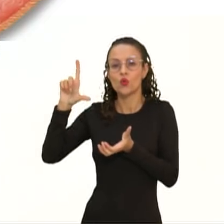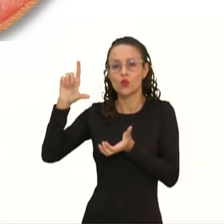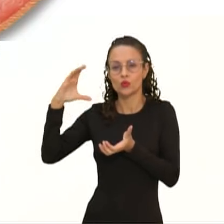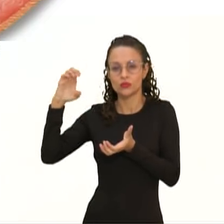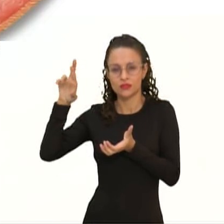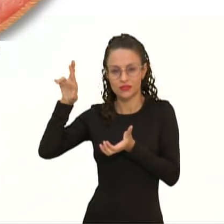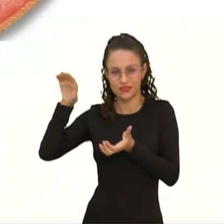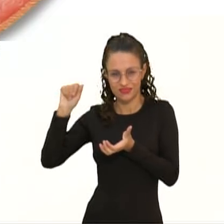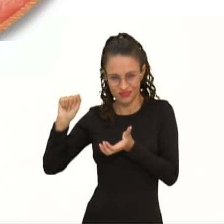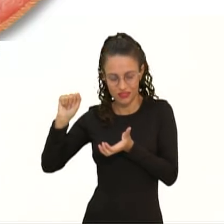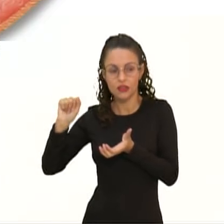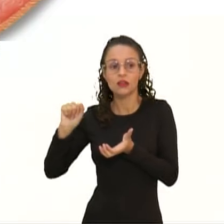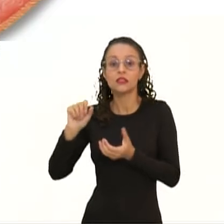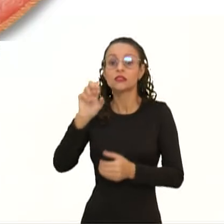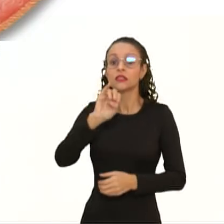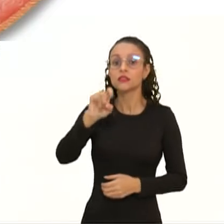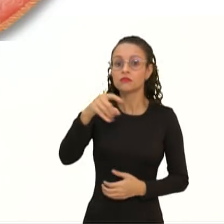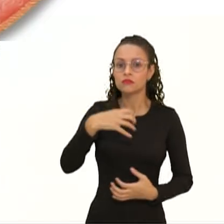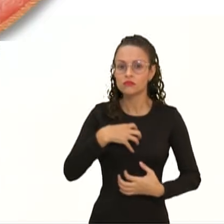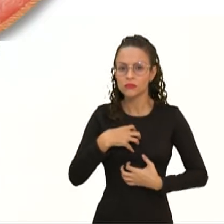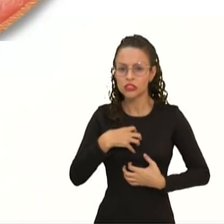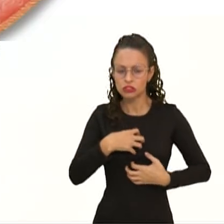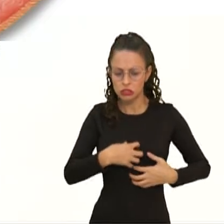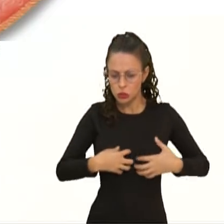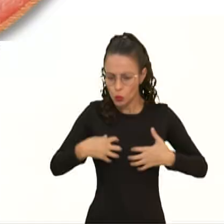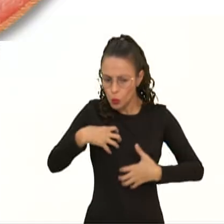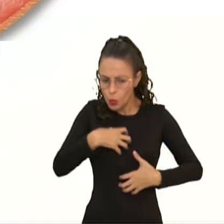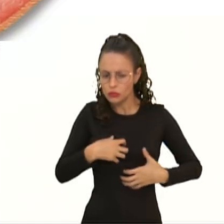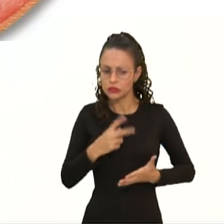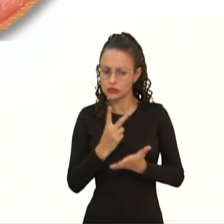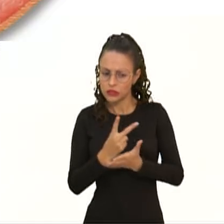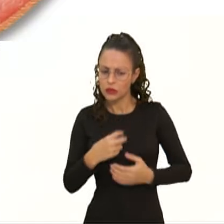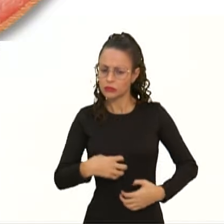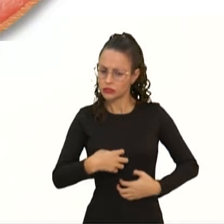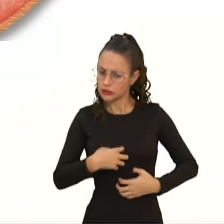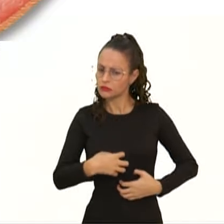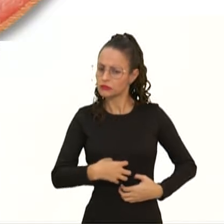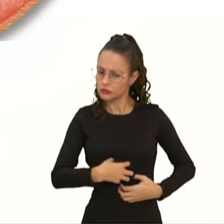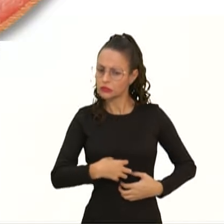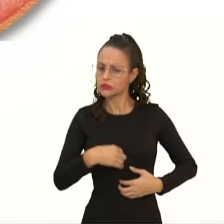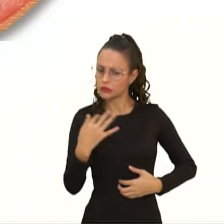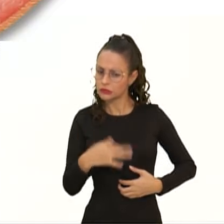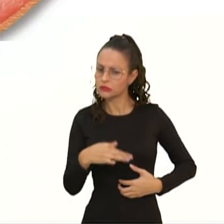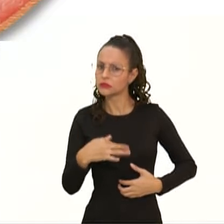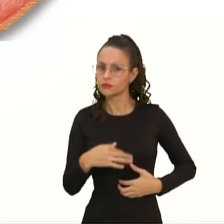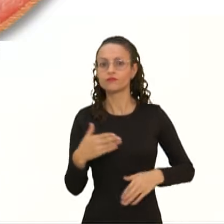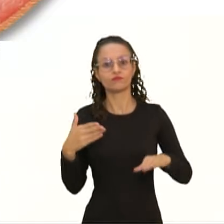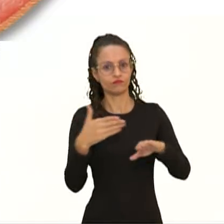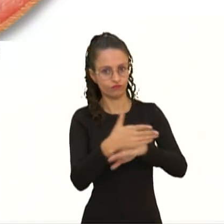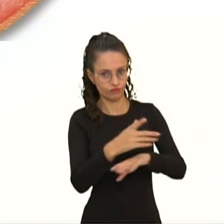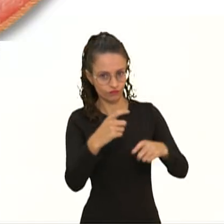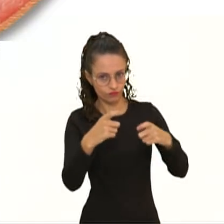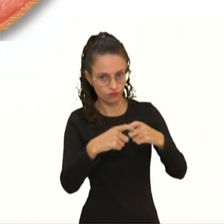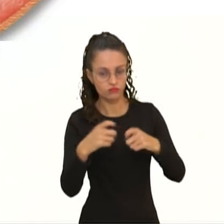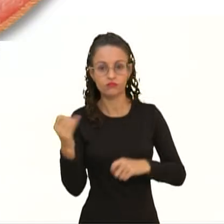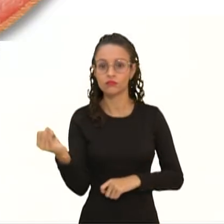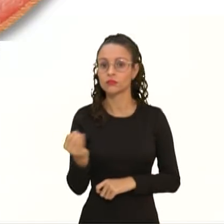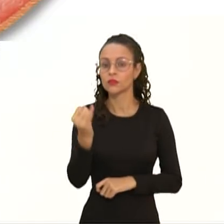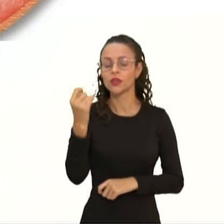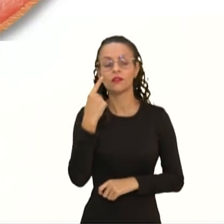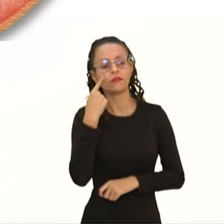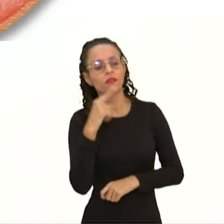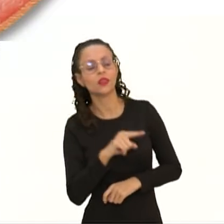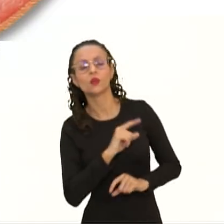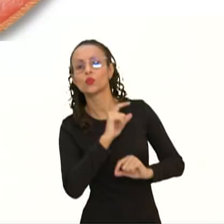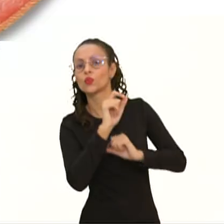bem importante, né, ao sentir qualquer incômodo frequente no estômago, tá? A gente consultar um médico, né, para